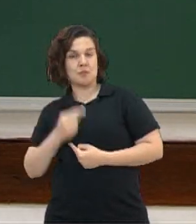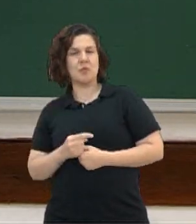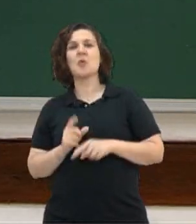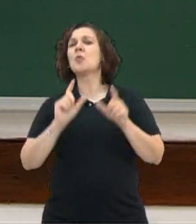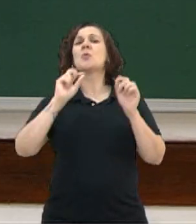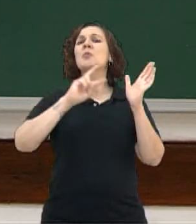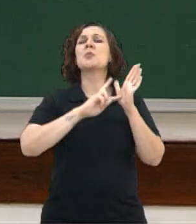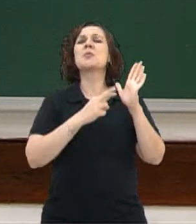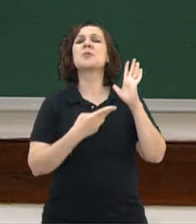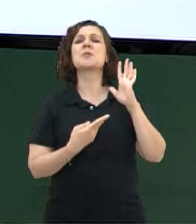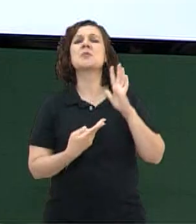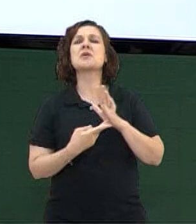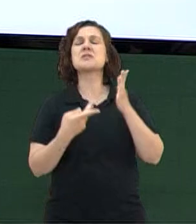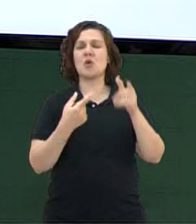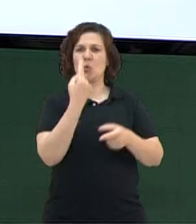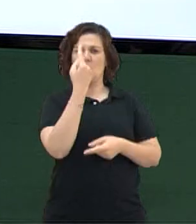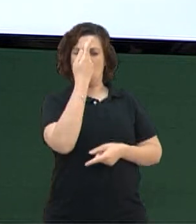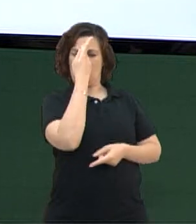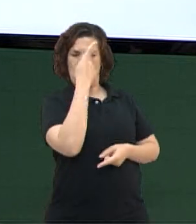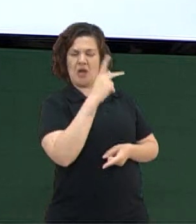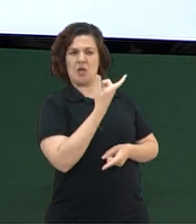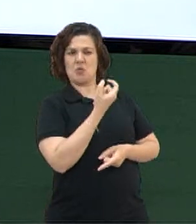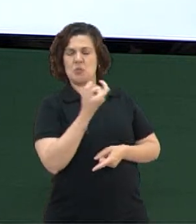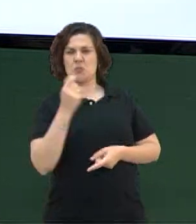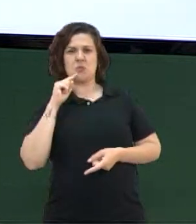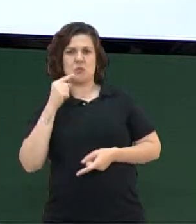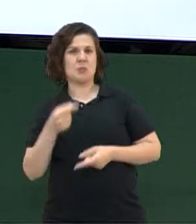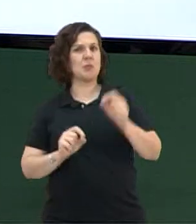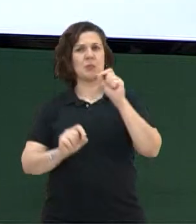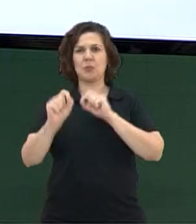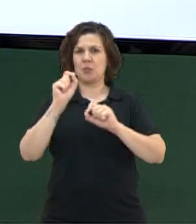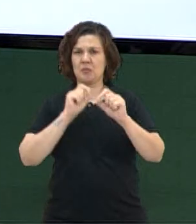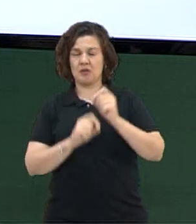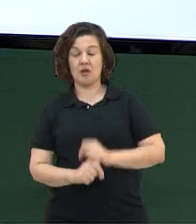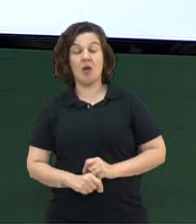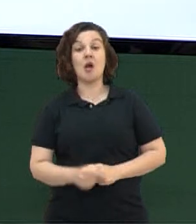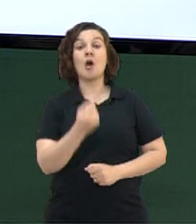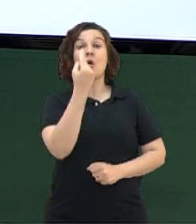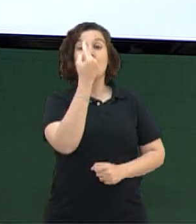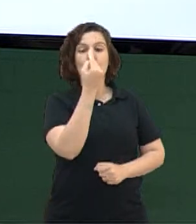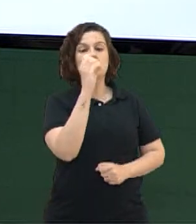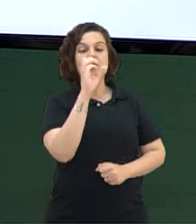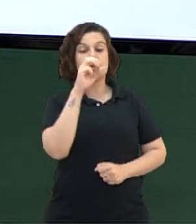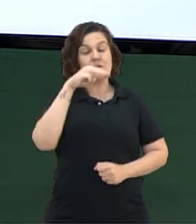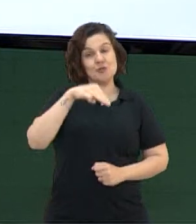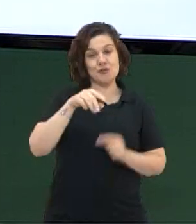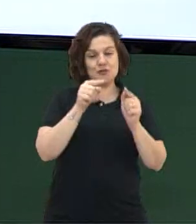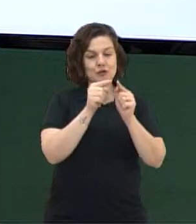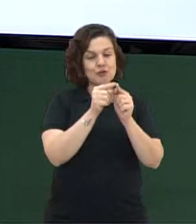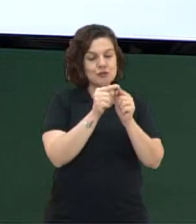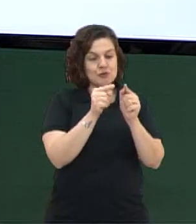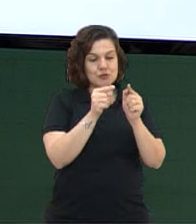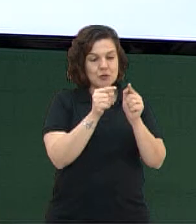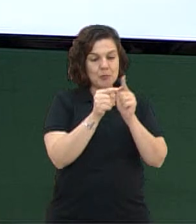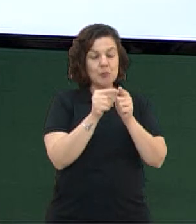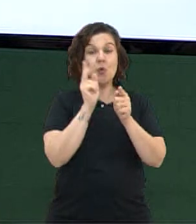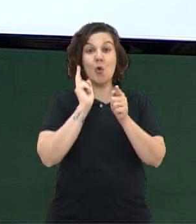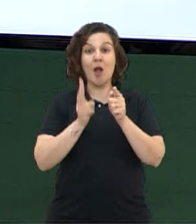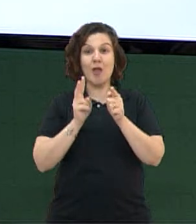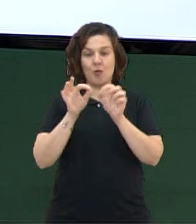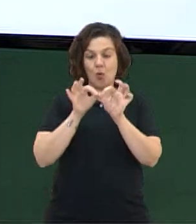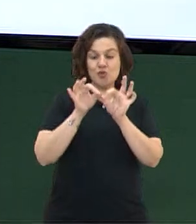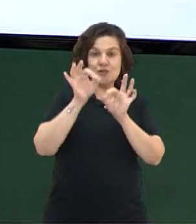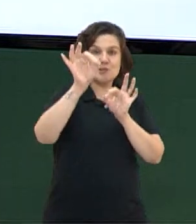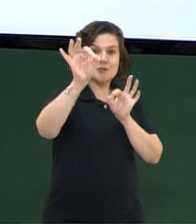que significa essa escala 1 para 200 mil? Que cada 1 centímetro no mapa corresponde a 200